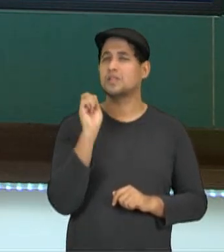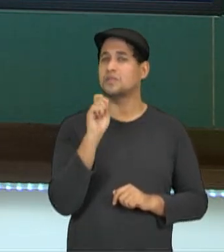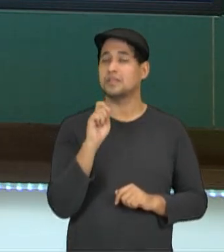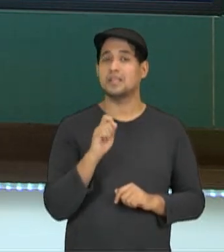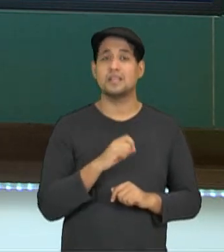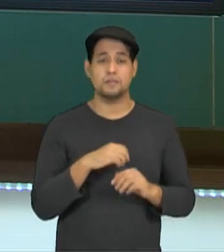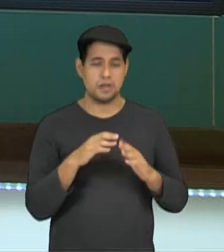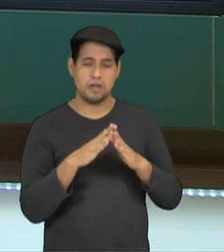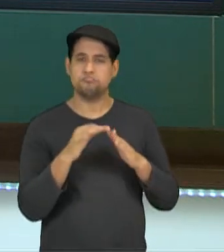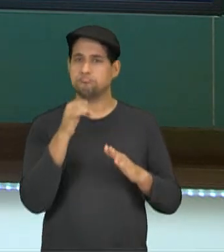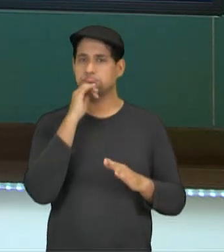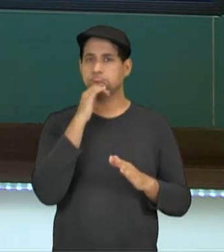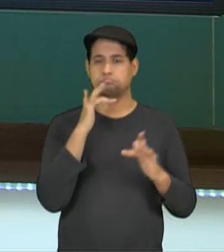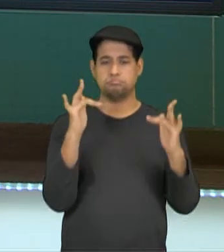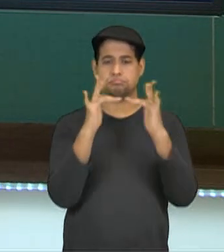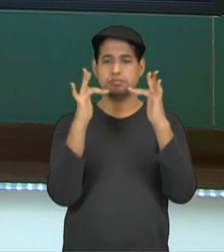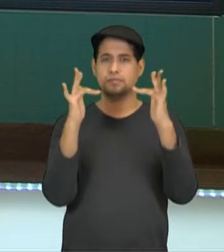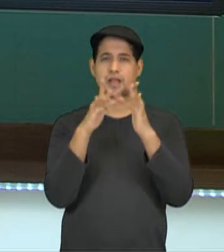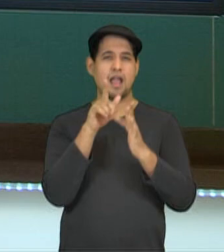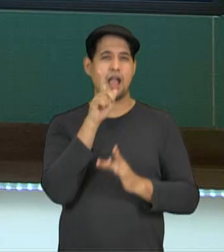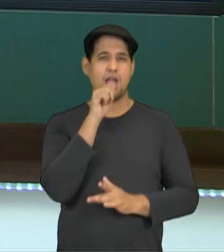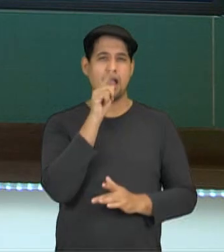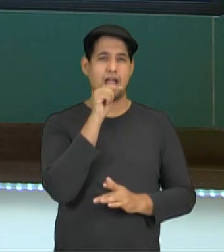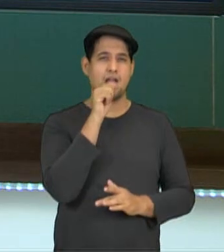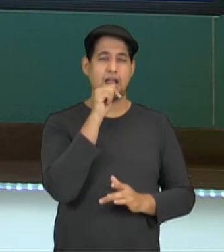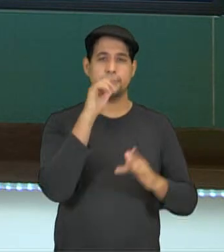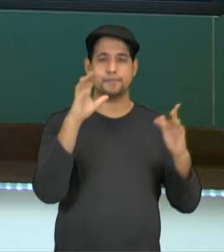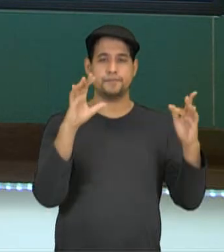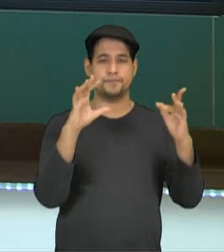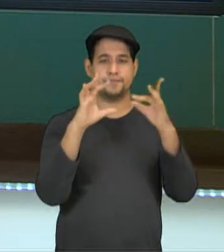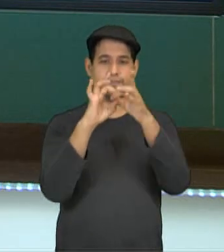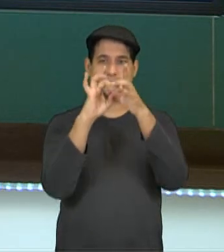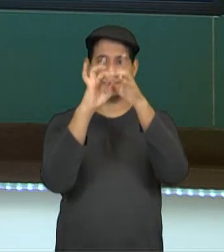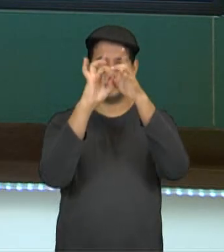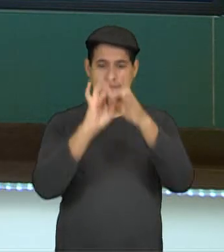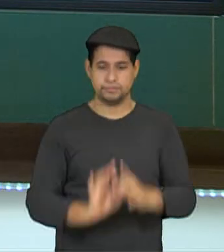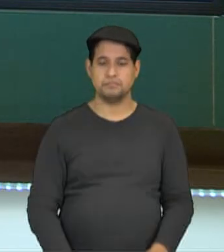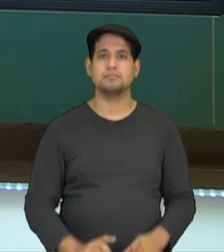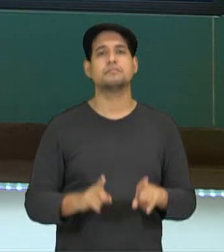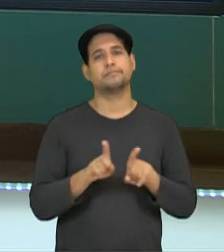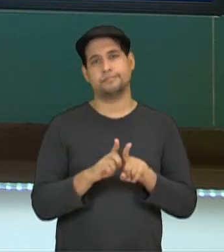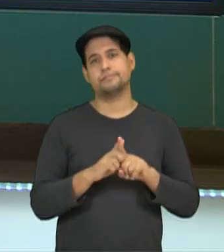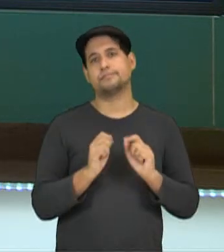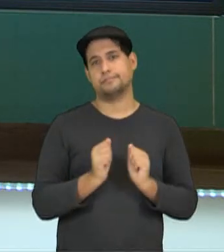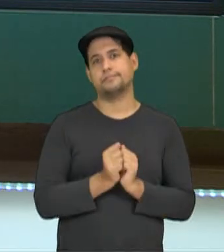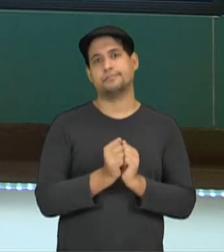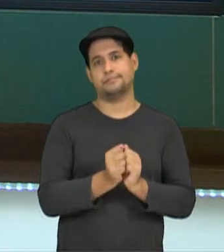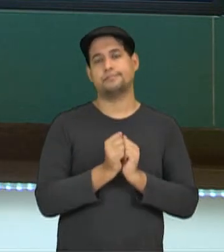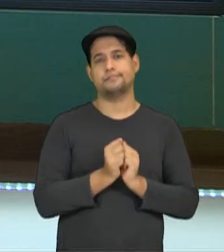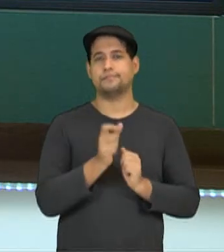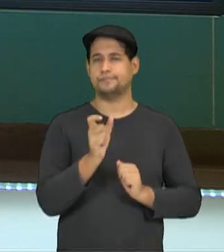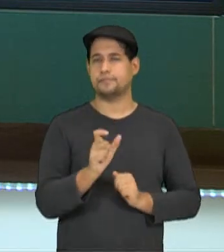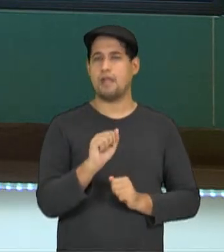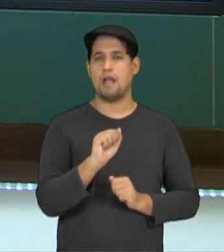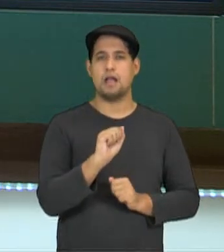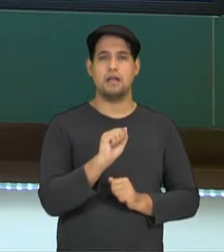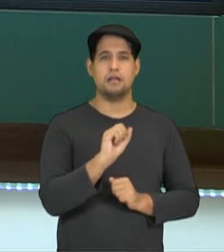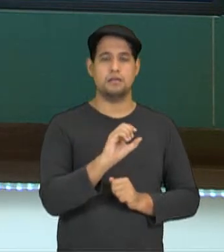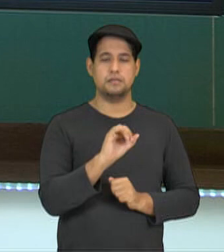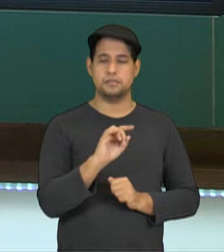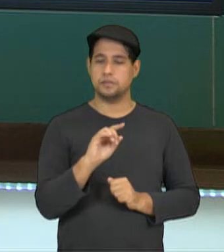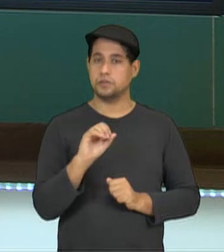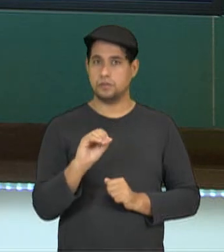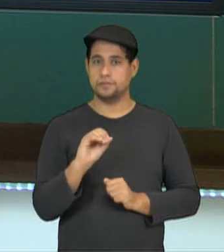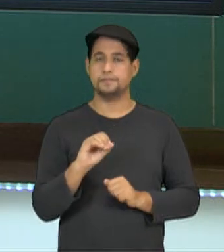se combinar com o vapor de água da atmosfera, e aí quando vem a chuva, ela vem com caráter ácido. Por